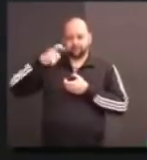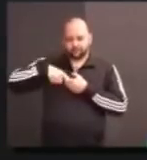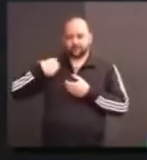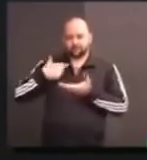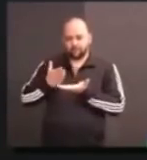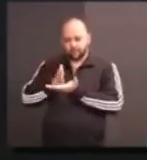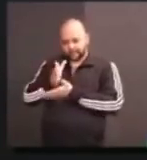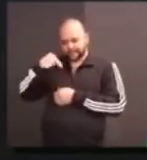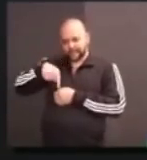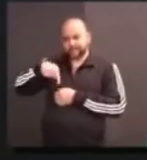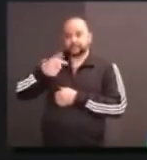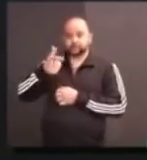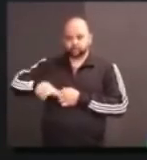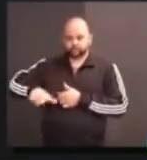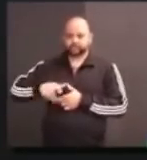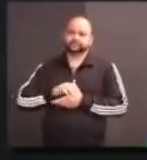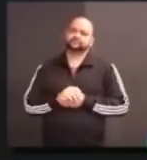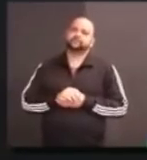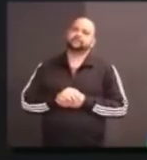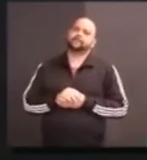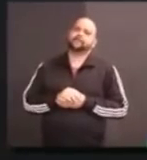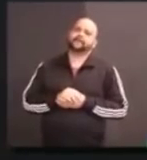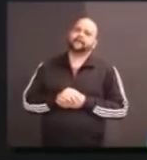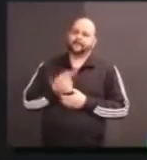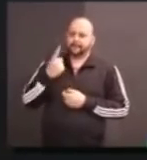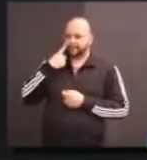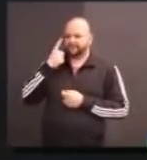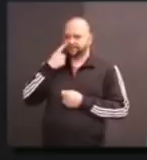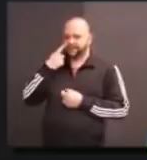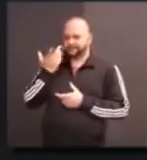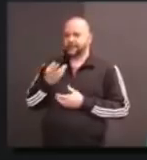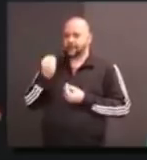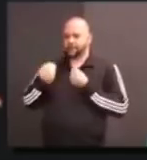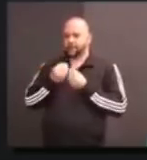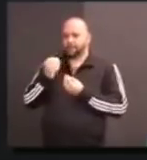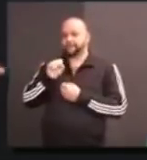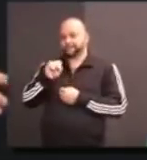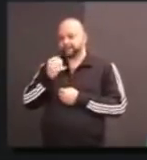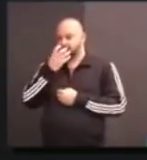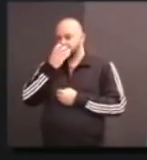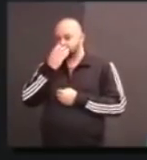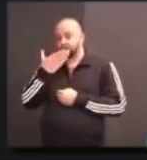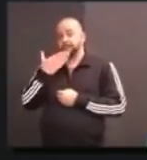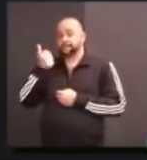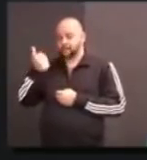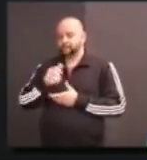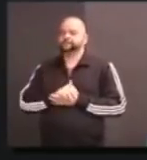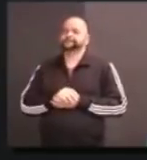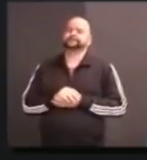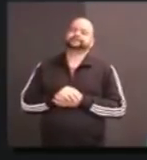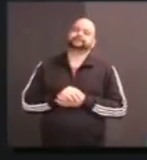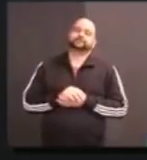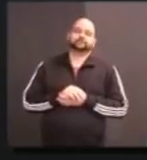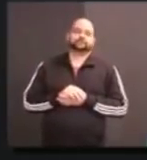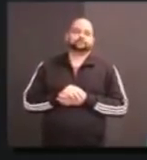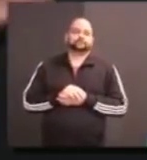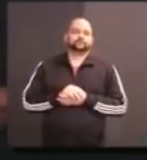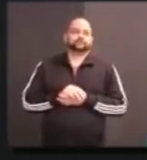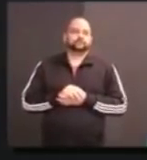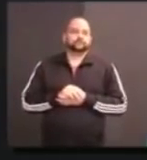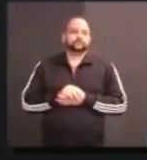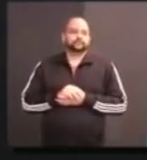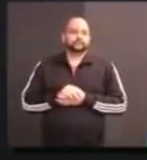novo. Aí nós vamos ver como é que ela está, mas ela vai recuperar. E foi